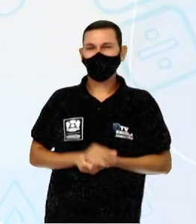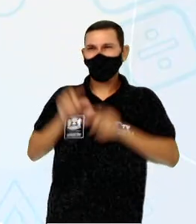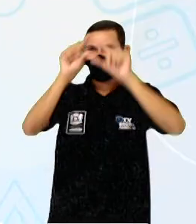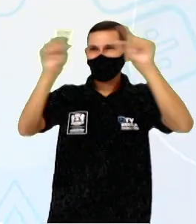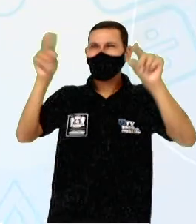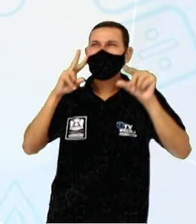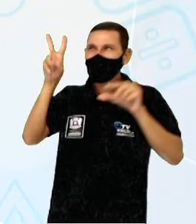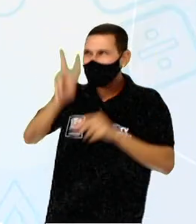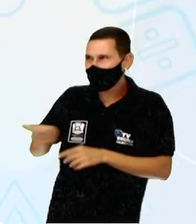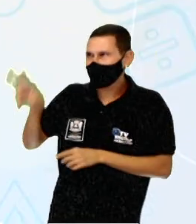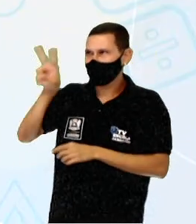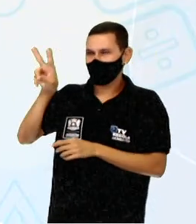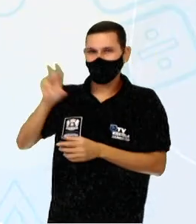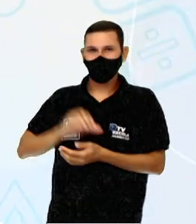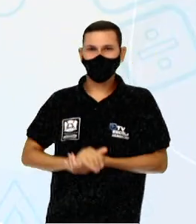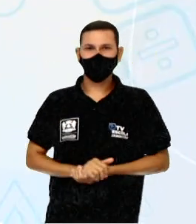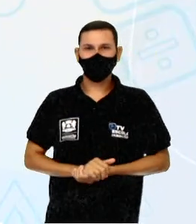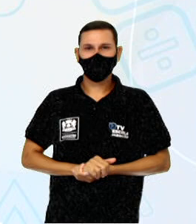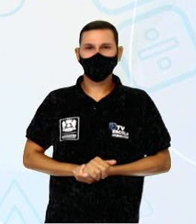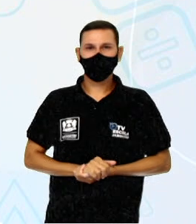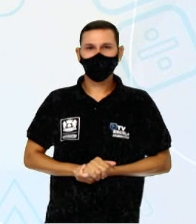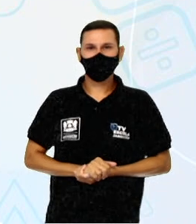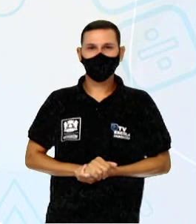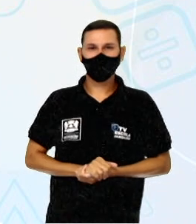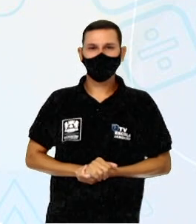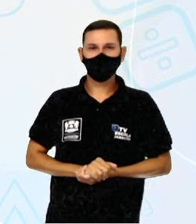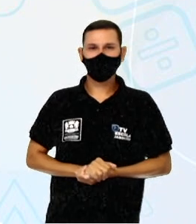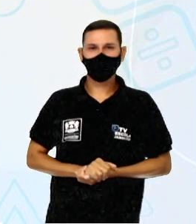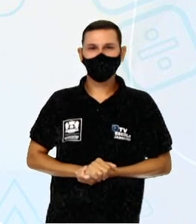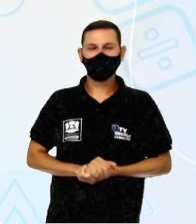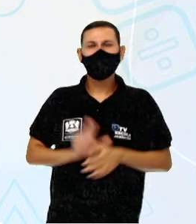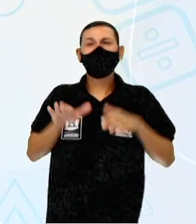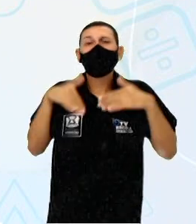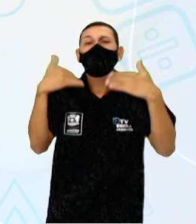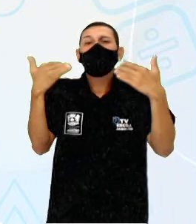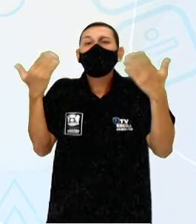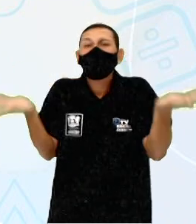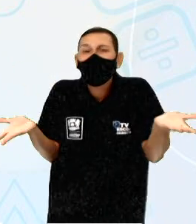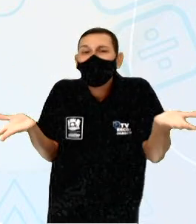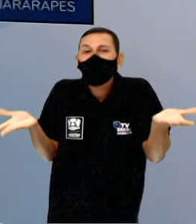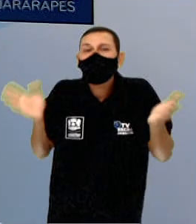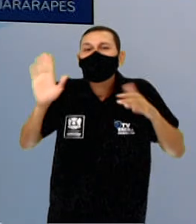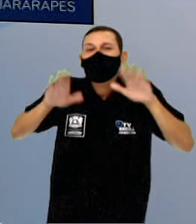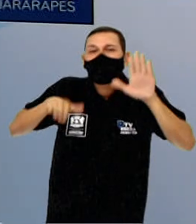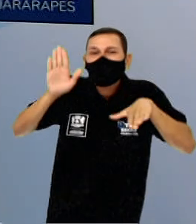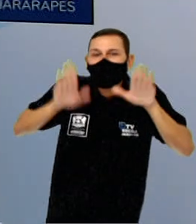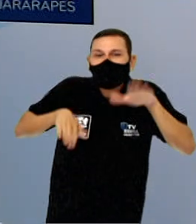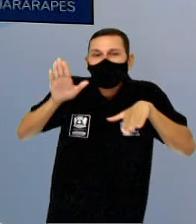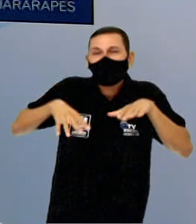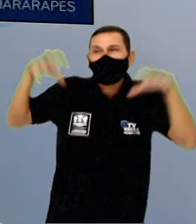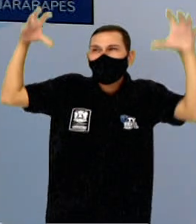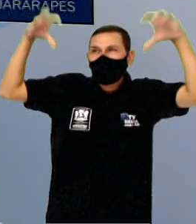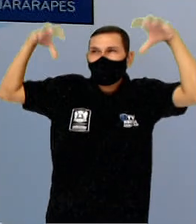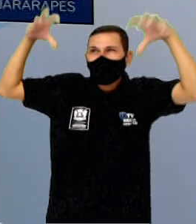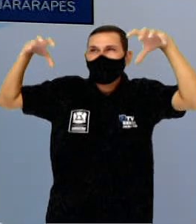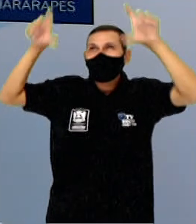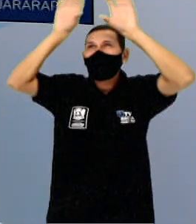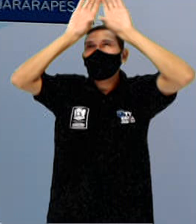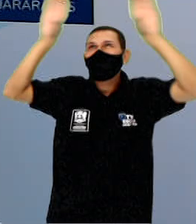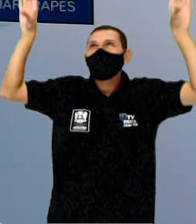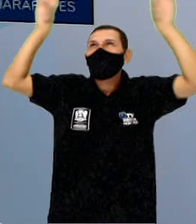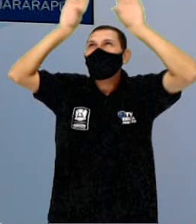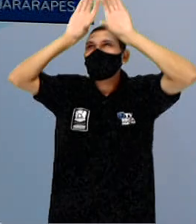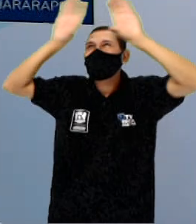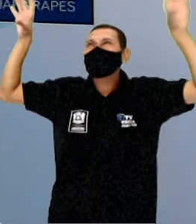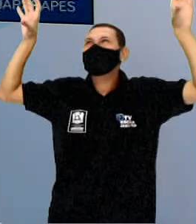it's going to rain quais são as chances de chover quando o céu está nublado muitas